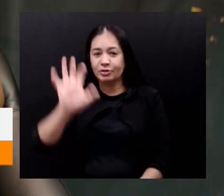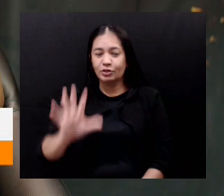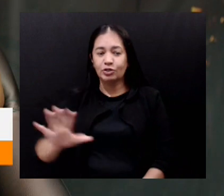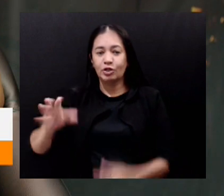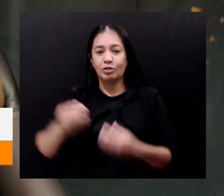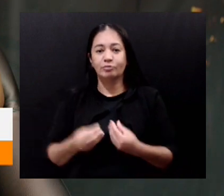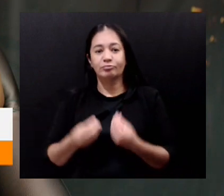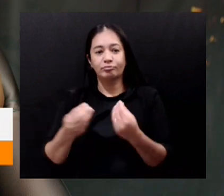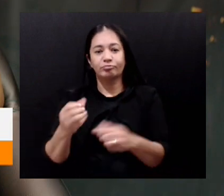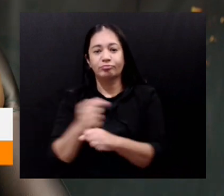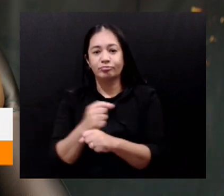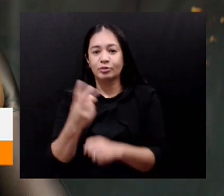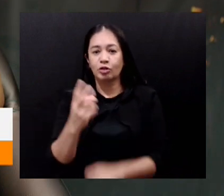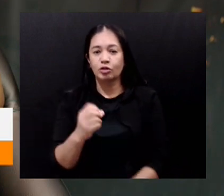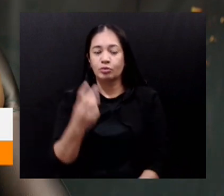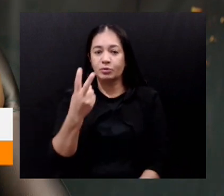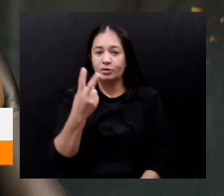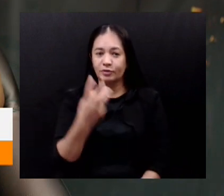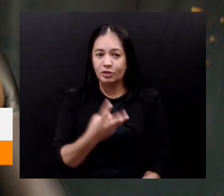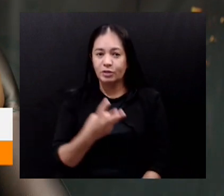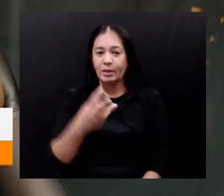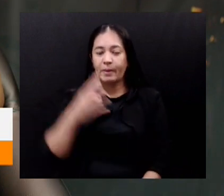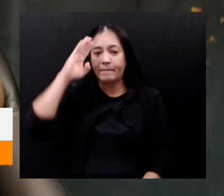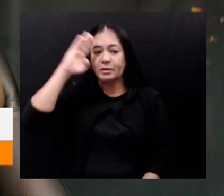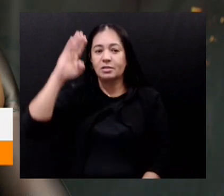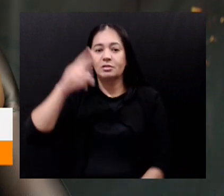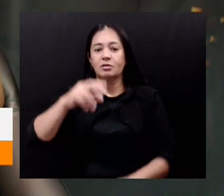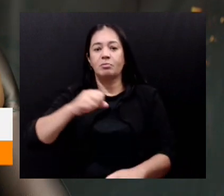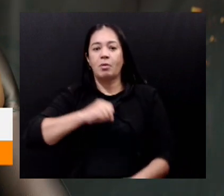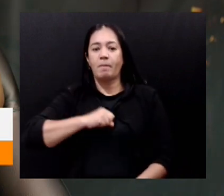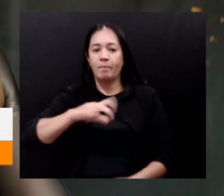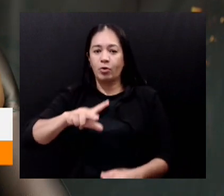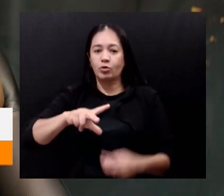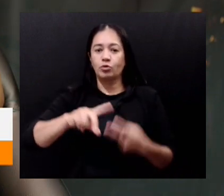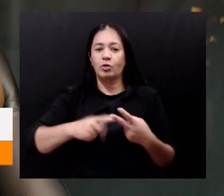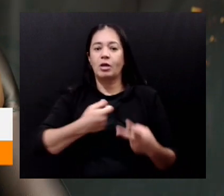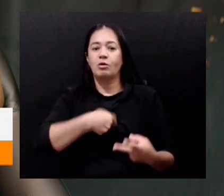29 mil casos, principalmente por Portugal, Espanha e Itália.